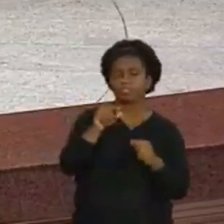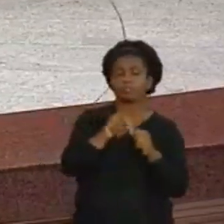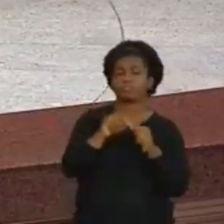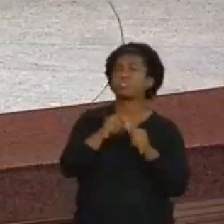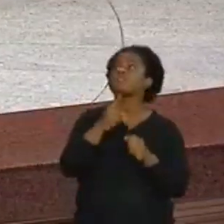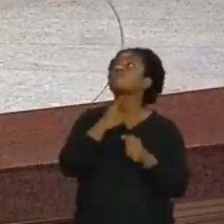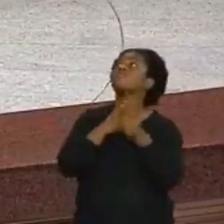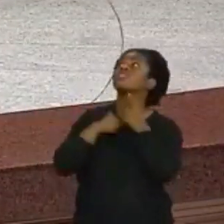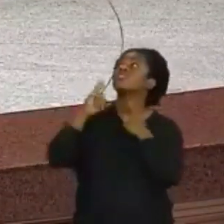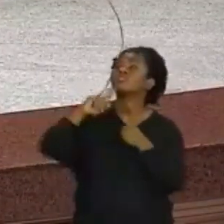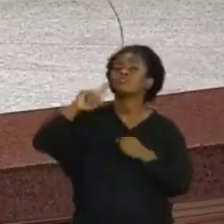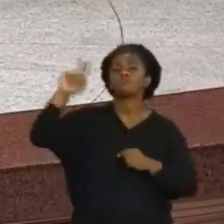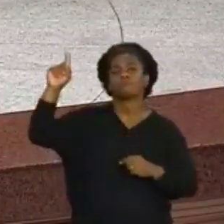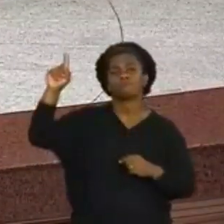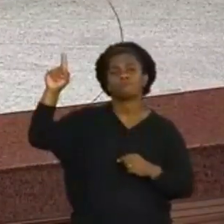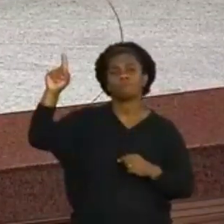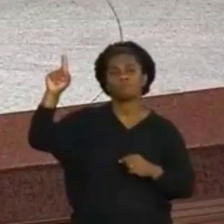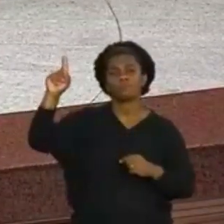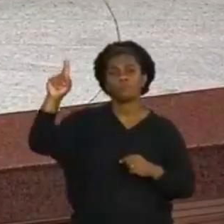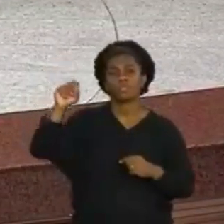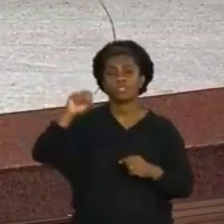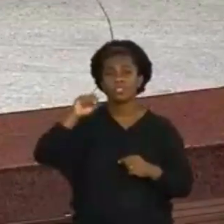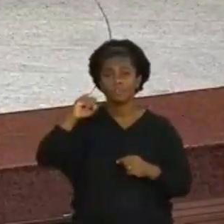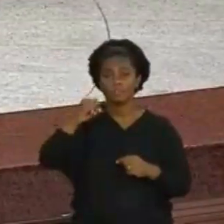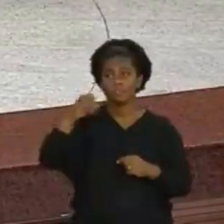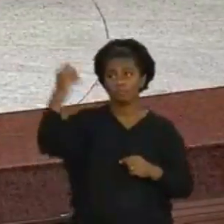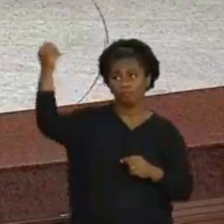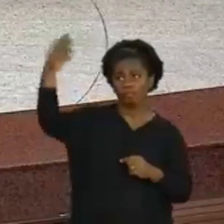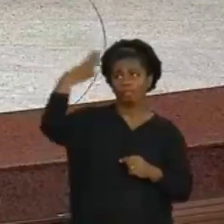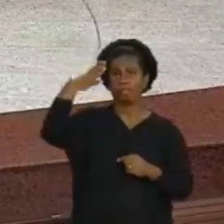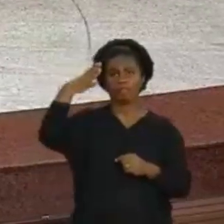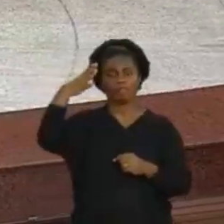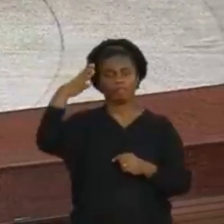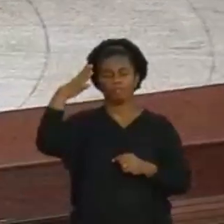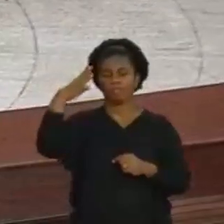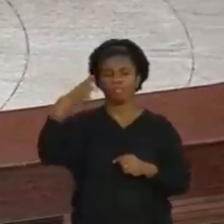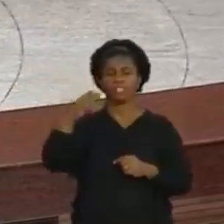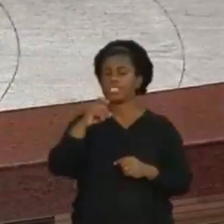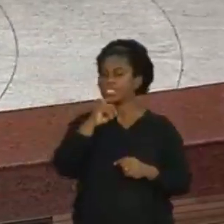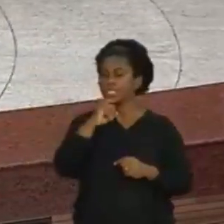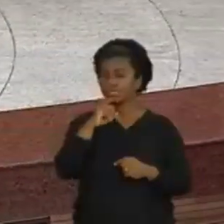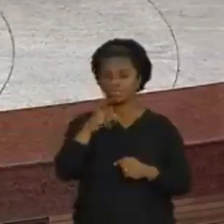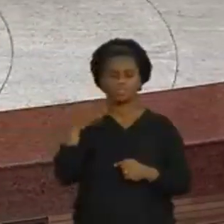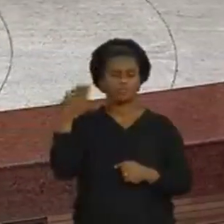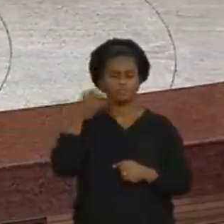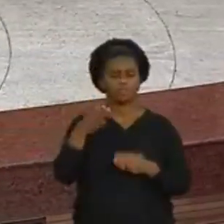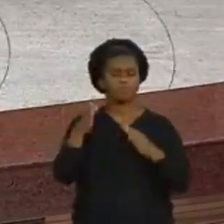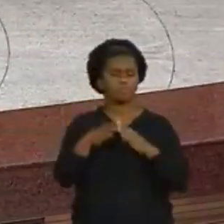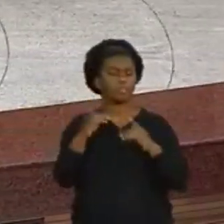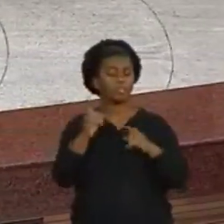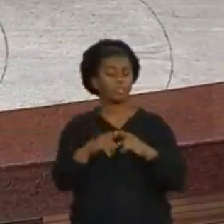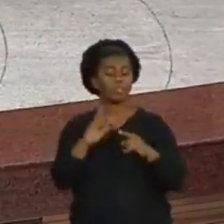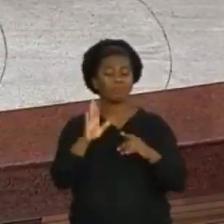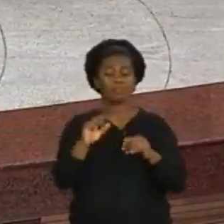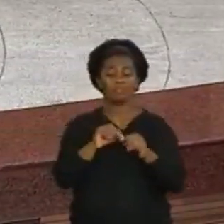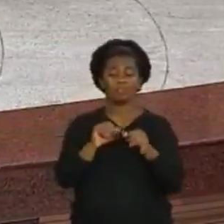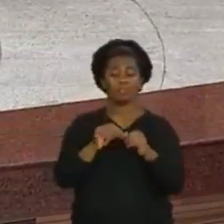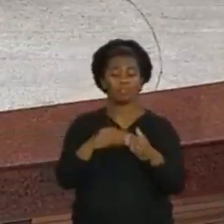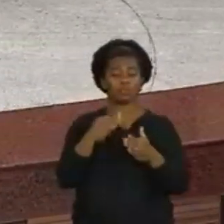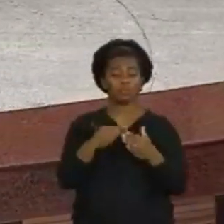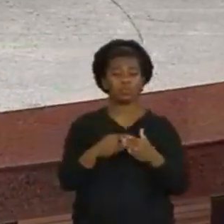dEle. Enquanto você não é revelado, você vem para a igreja, mas você faz tudo do seu jeito, da